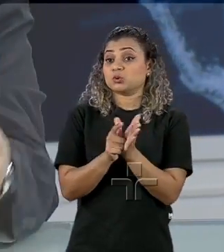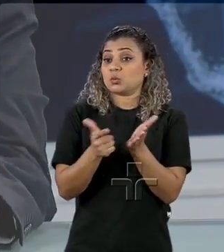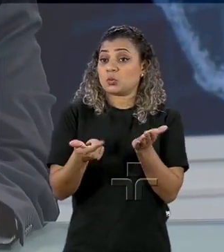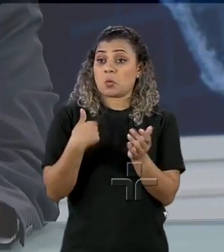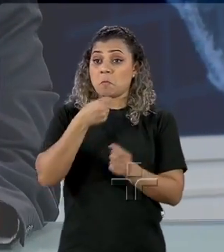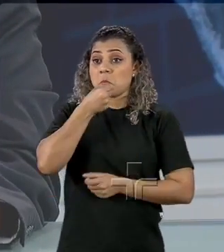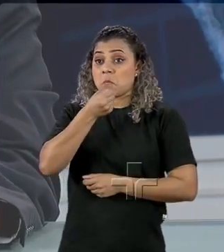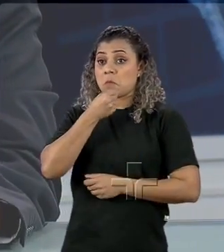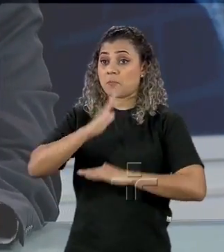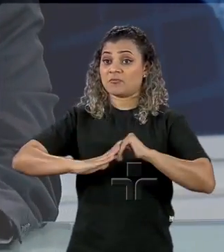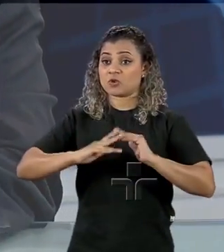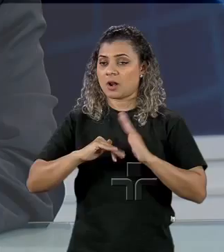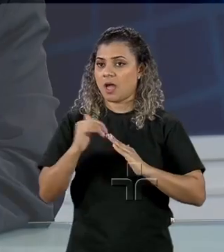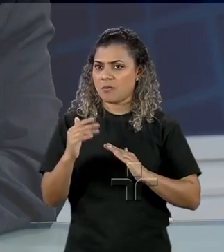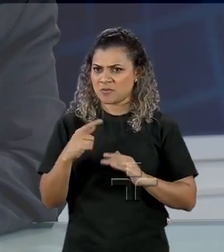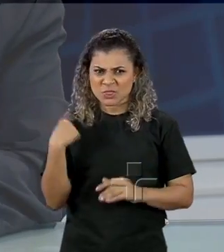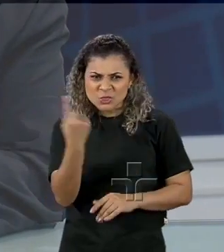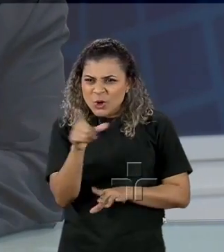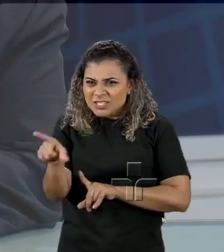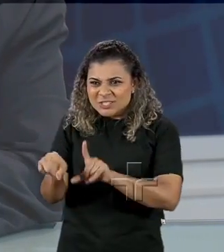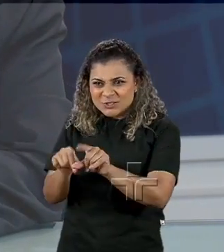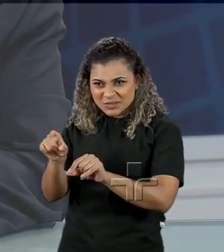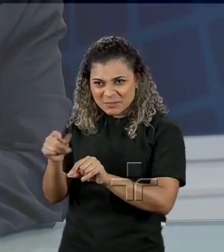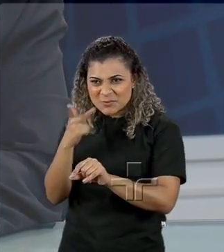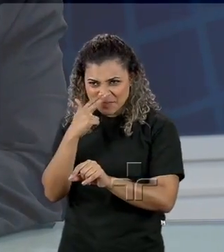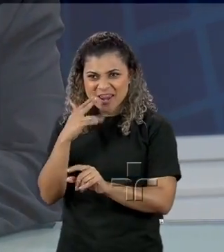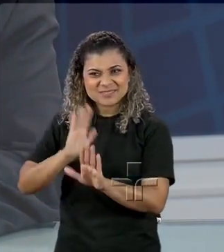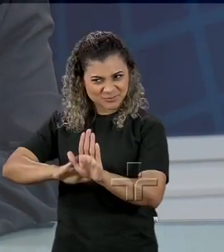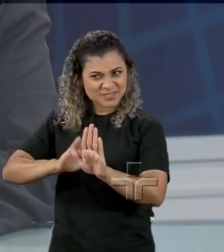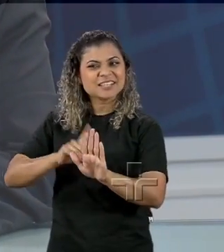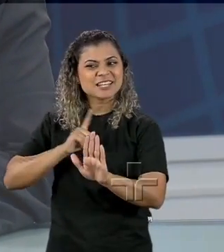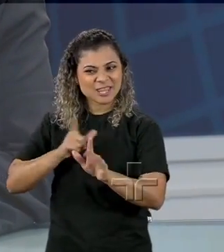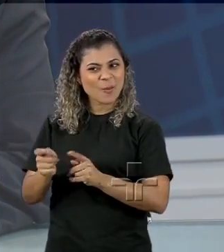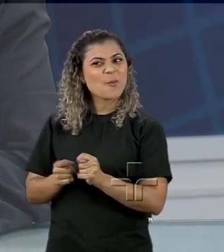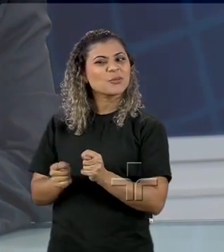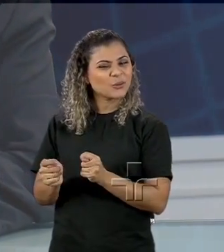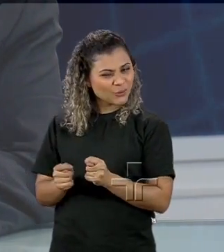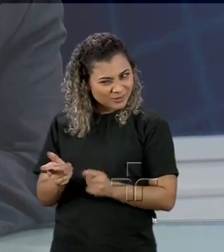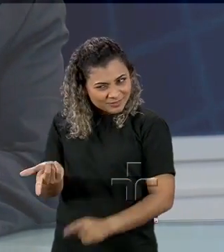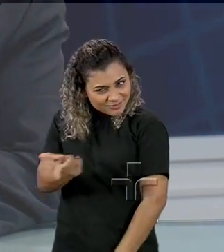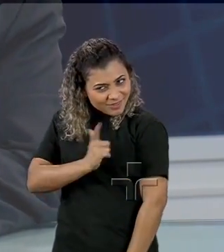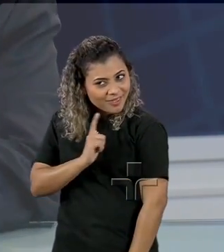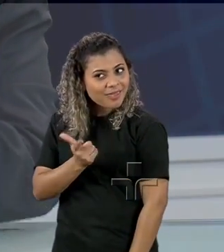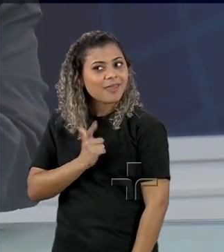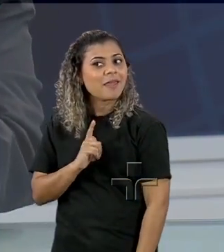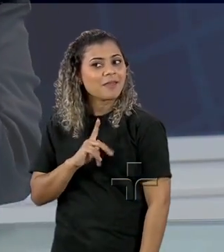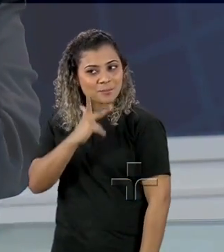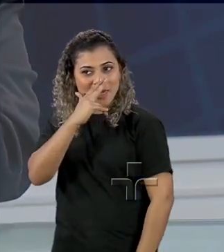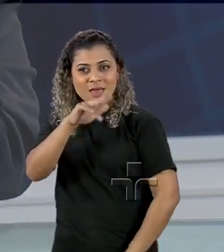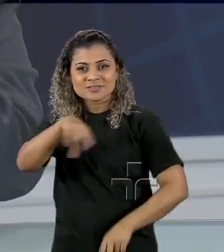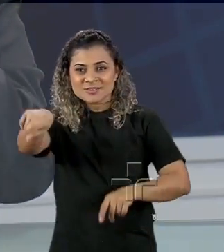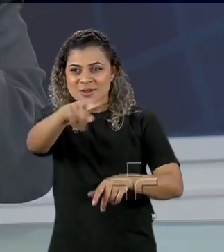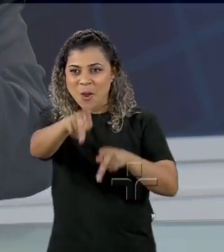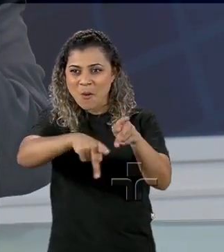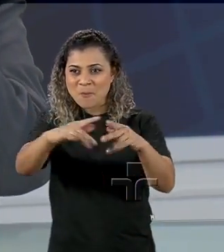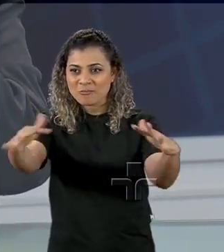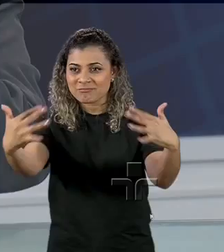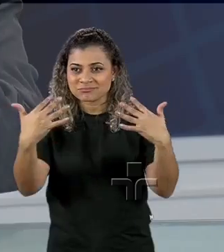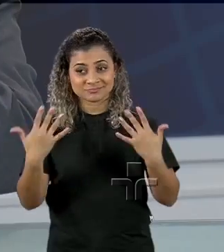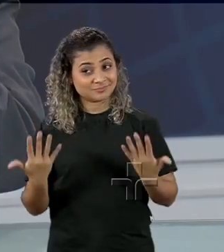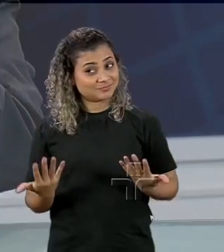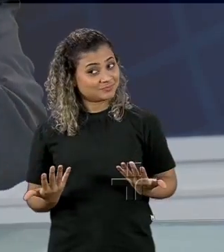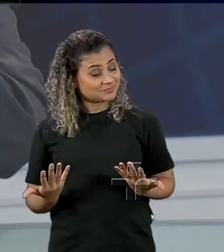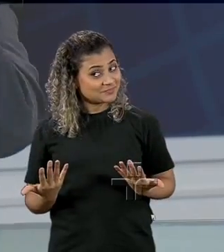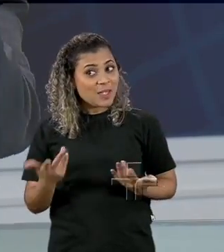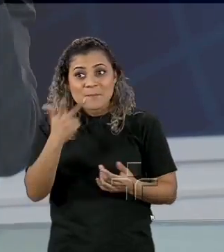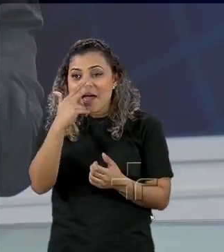selecionamos aqui as notícias, será que nós não induzimos, né, aquilo que é a reflexão de quem está nos assistindo? Então, acho que o ministro